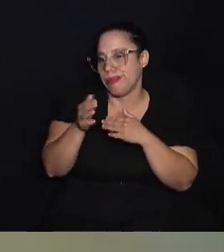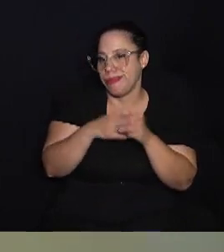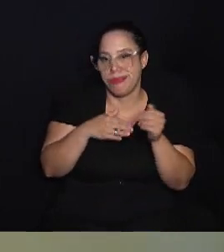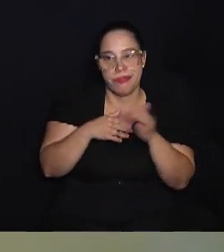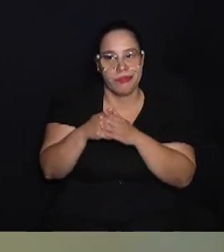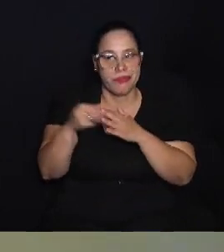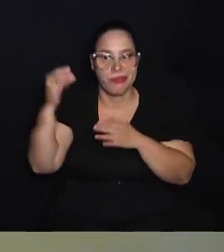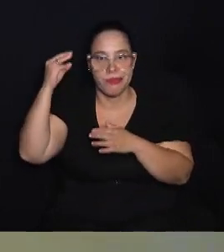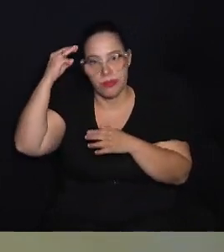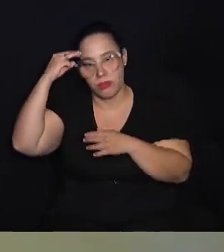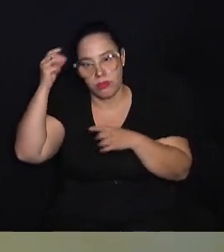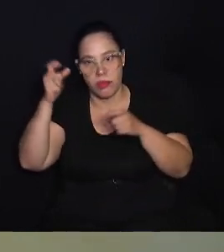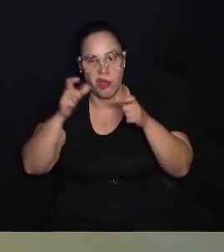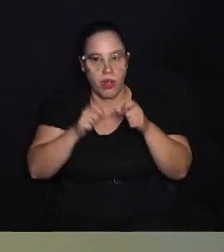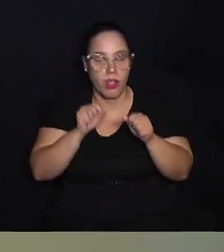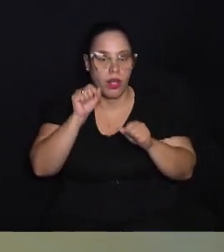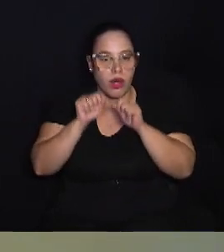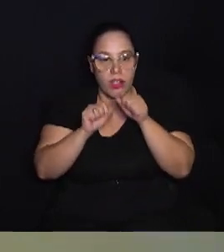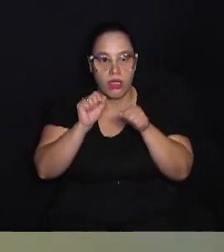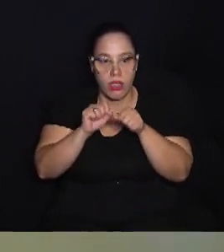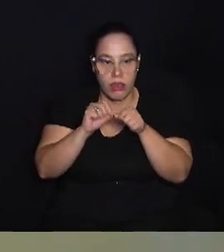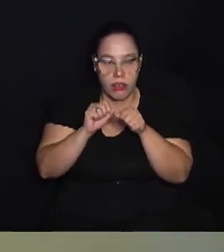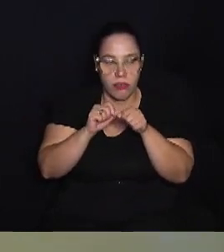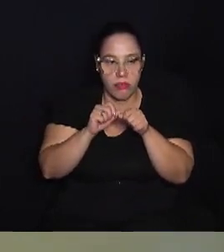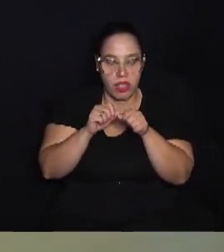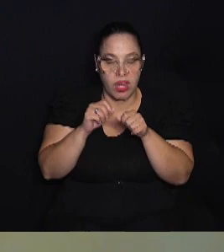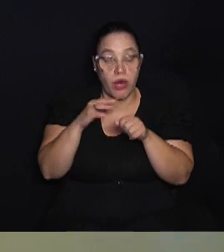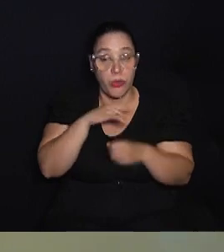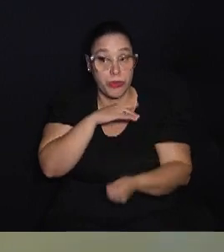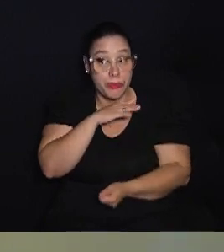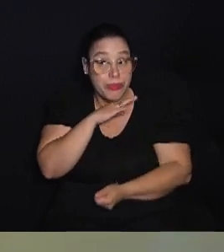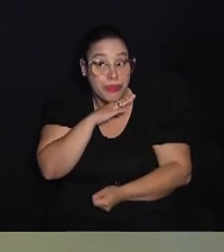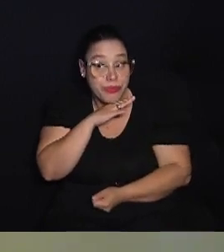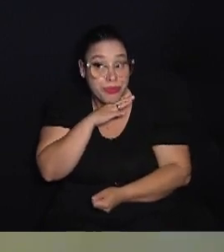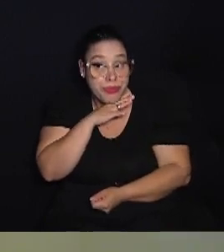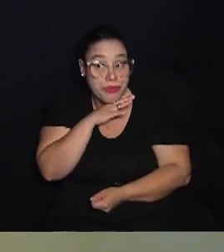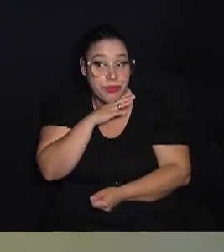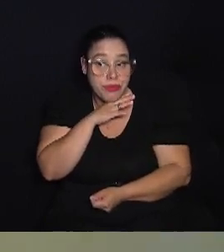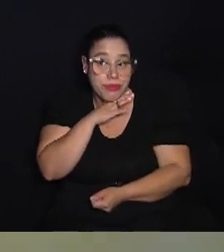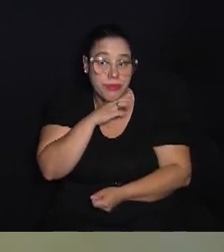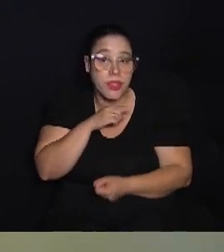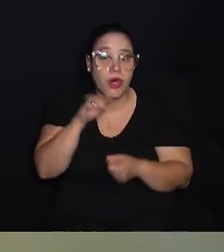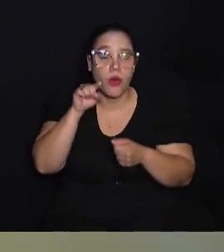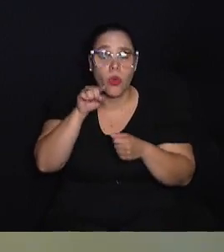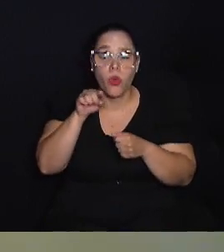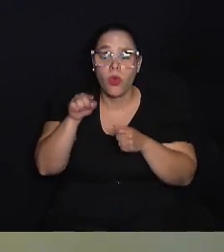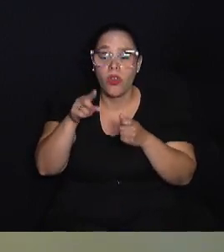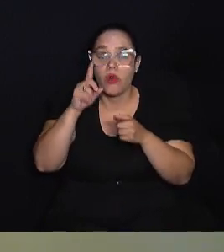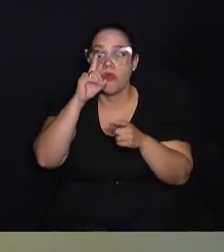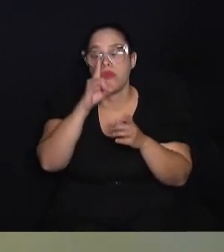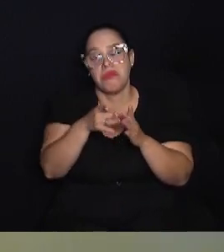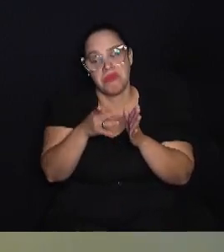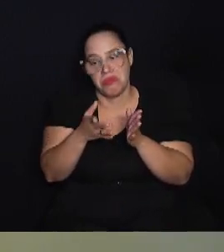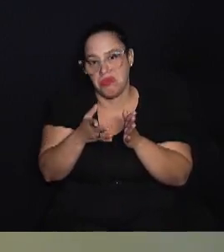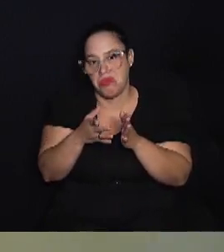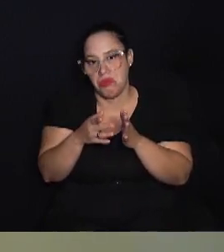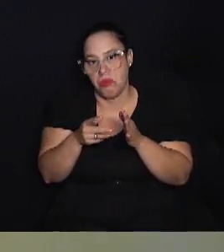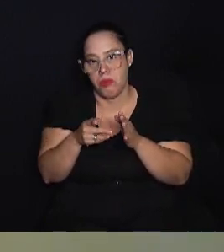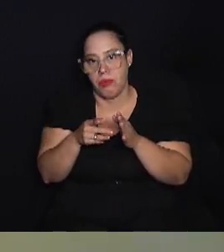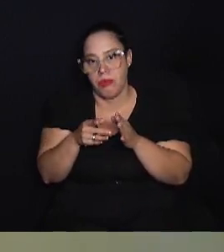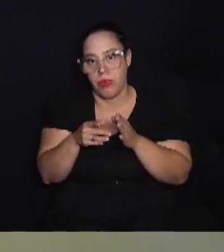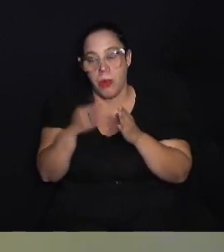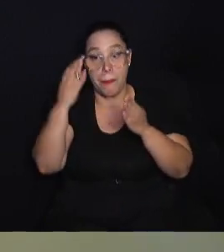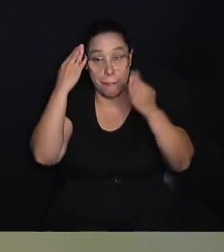médico vai analisar que tipo de memória está deficiente. Se tiver, ele vai indicar para